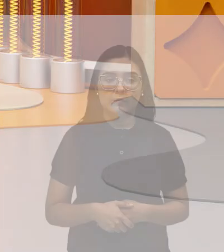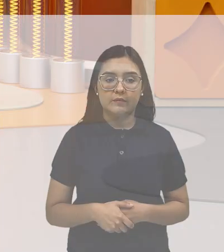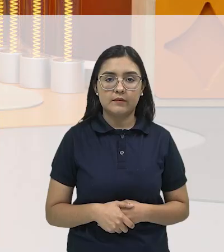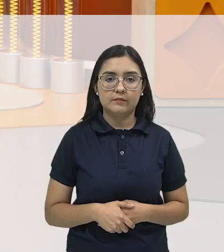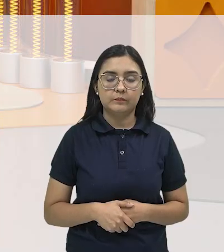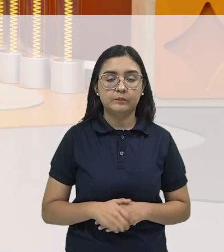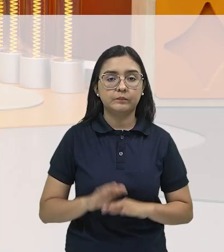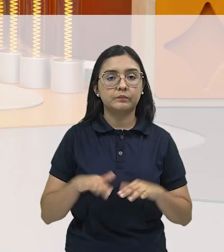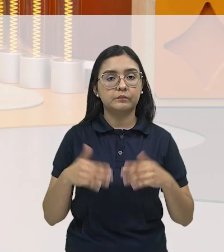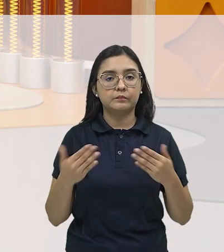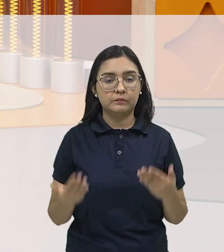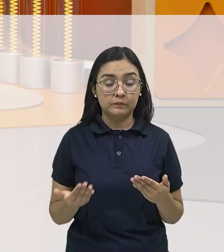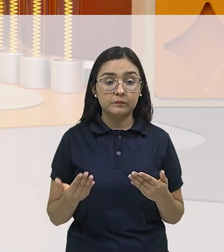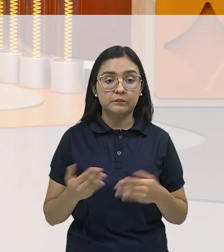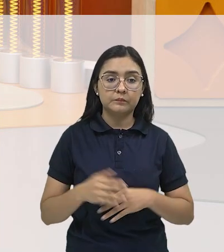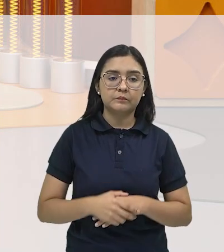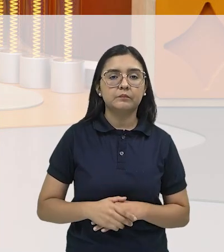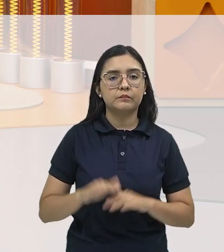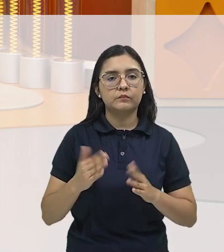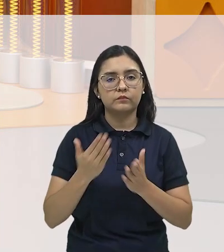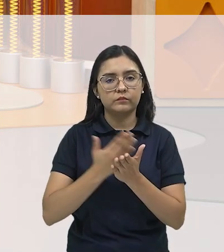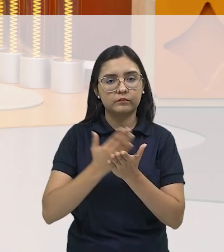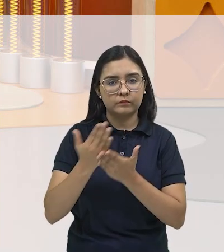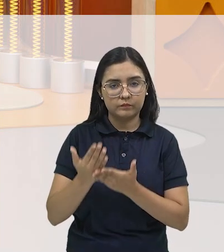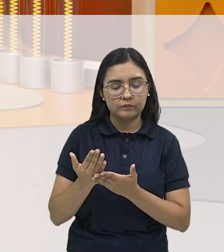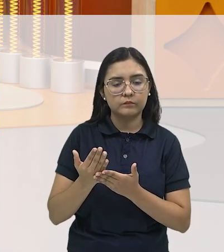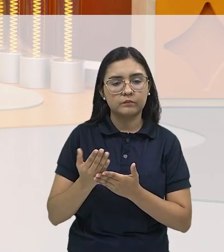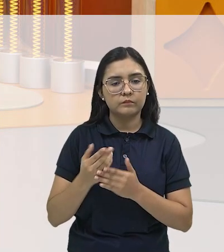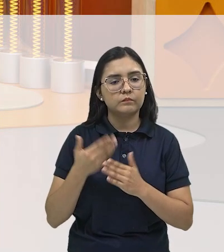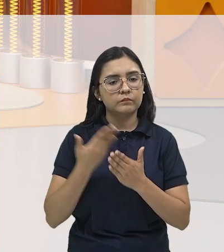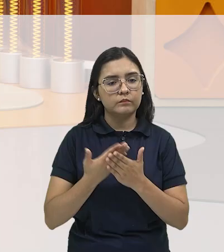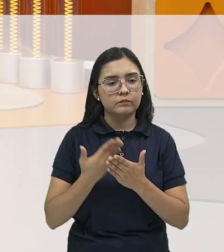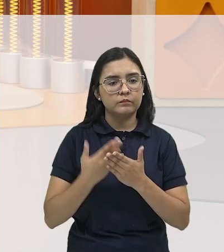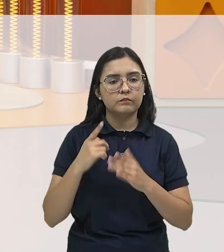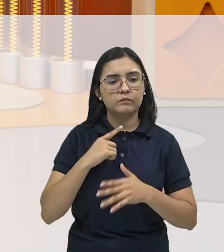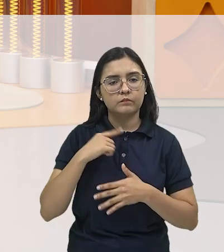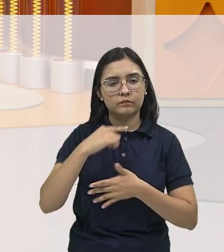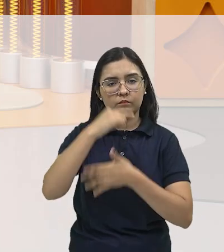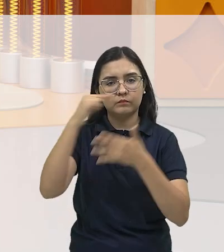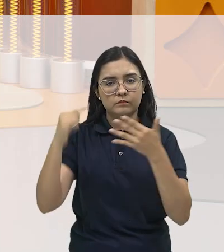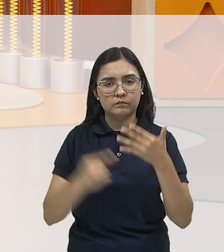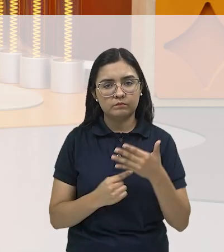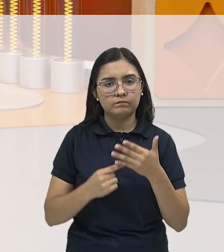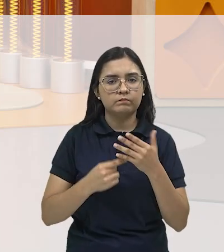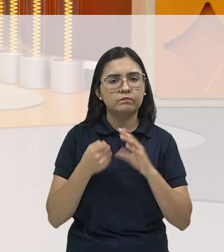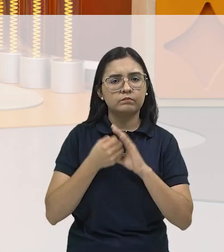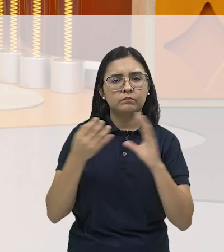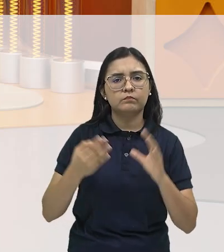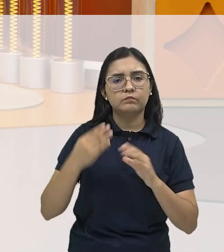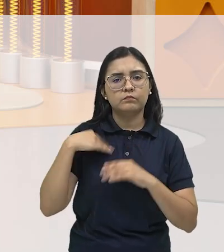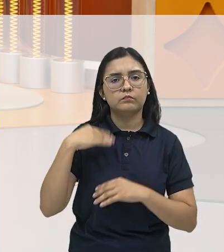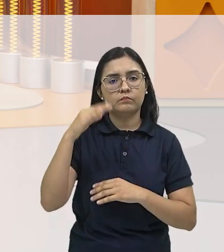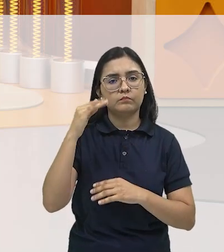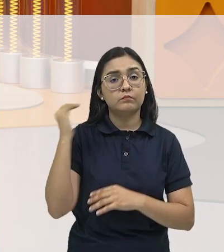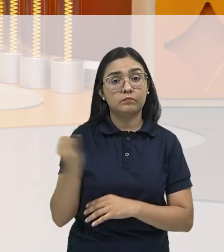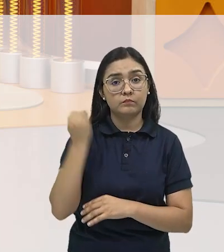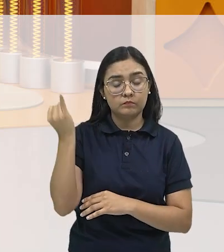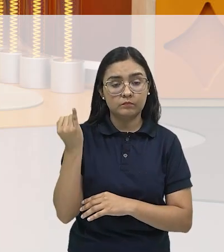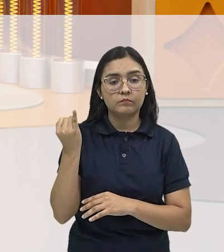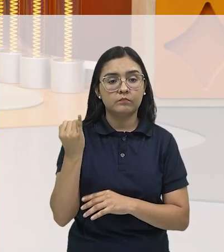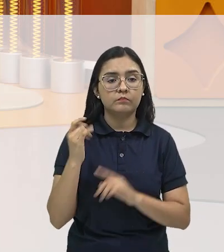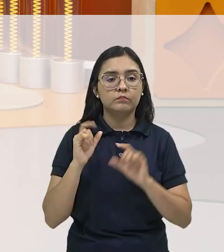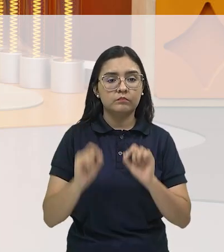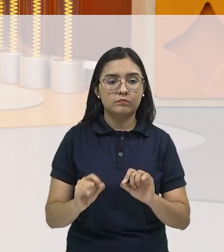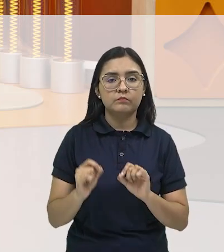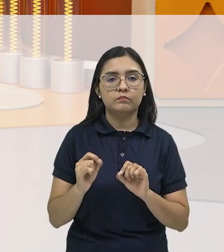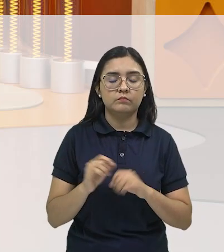Então, queridos, para começar, nós temos aqui alguns aspectos importantes que nós temos que começar a listar sobre